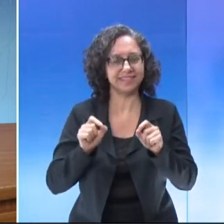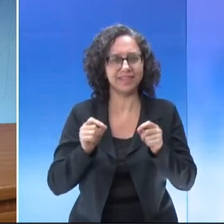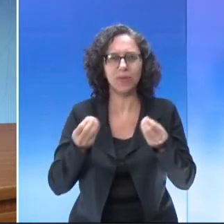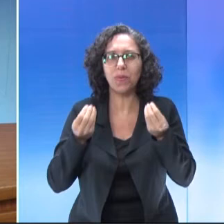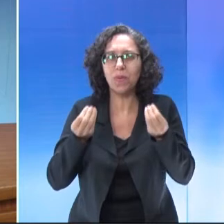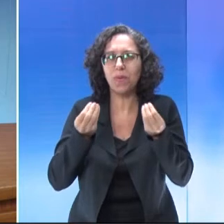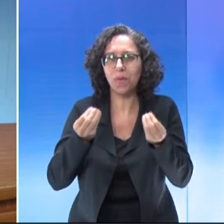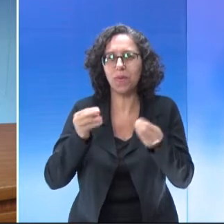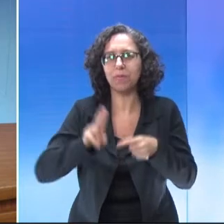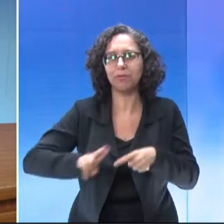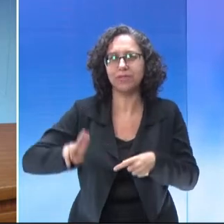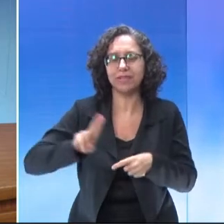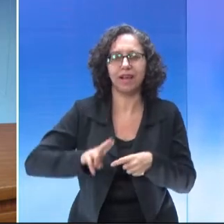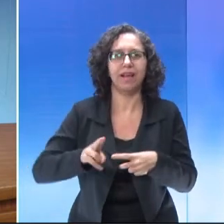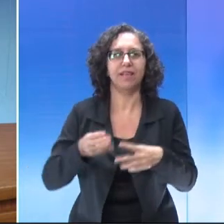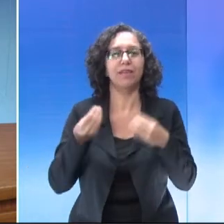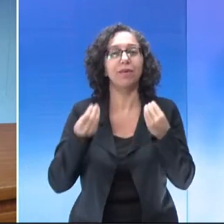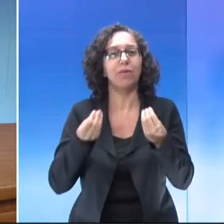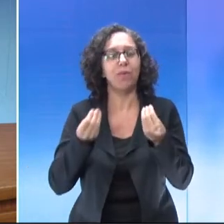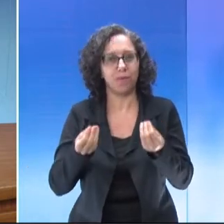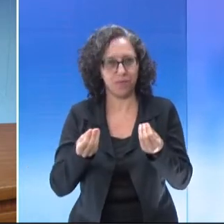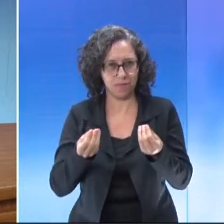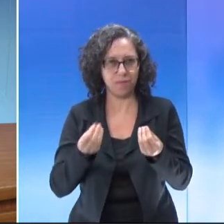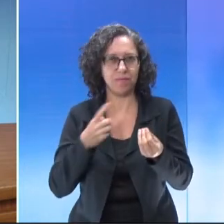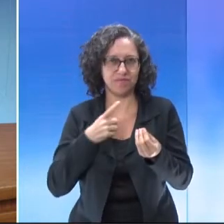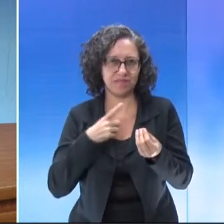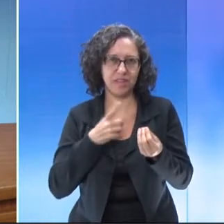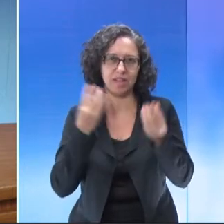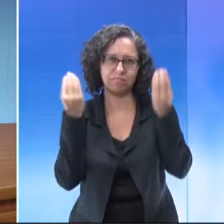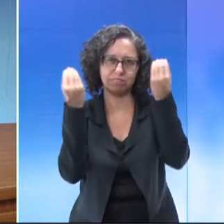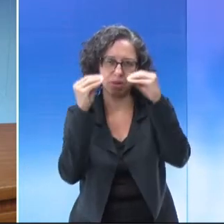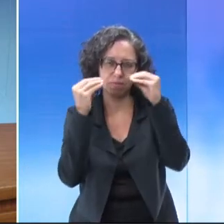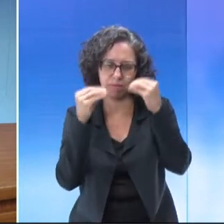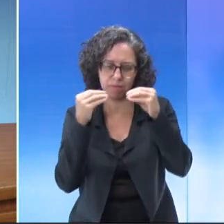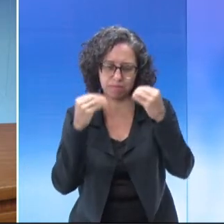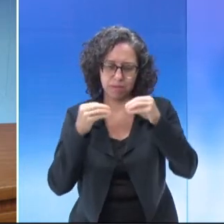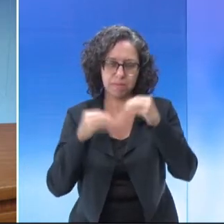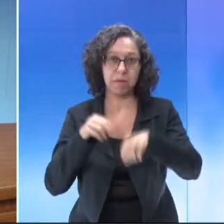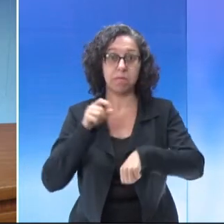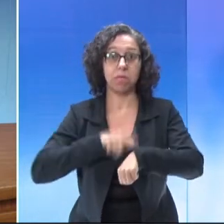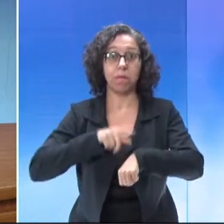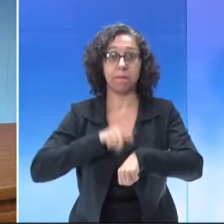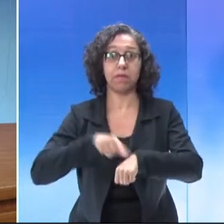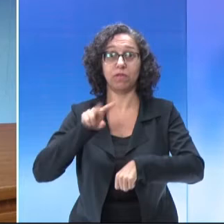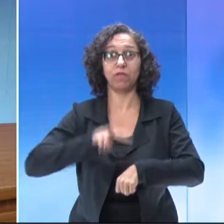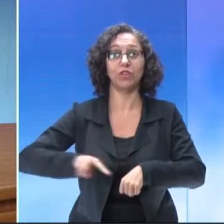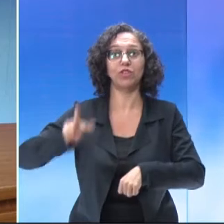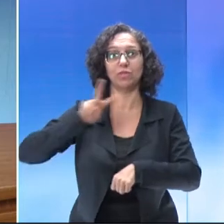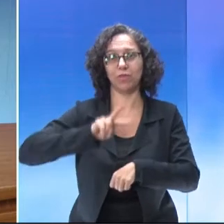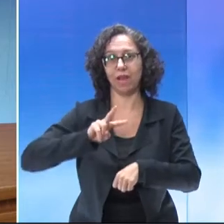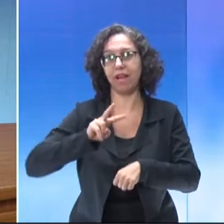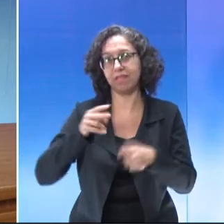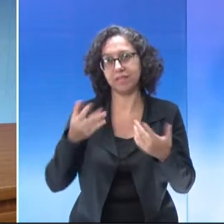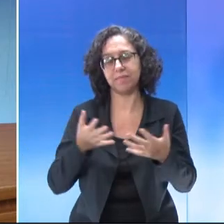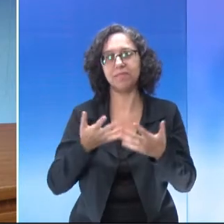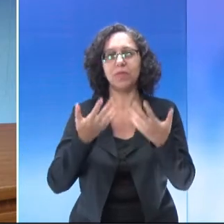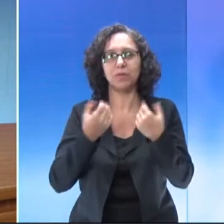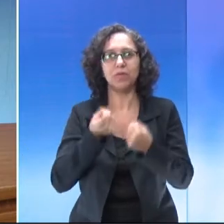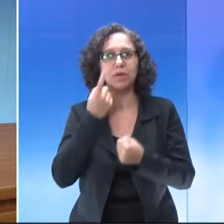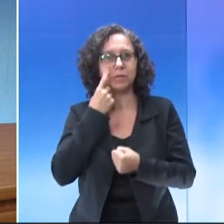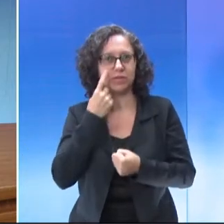é utilizada, ela é pedida, ela é abordada nos vestibulares. E nós vamos analisar então o vestibular da